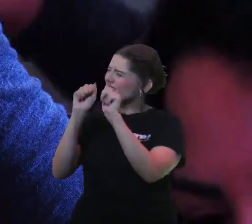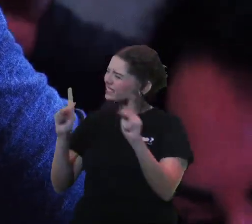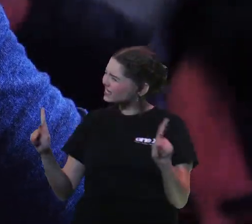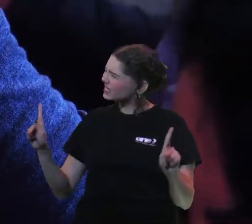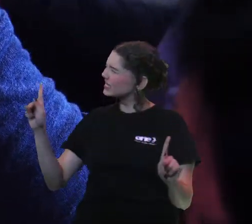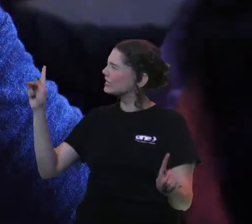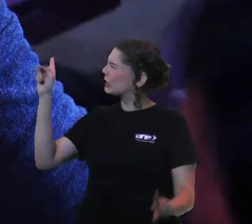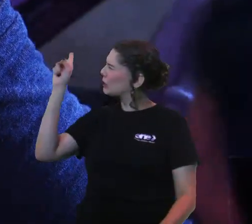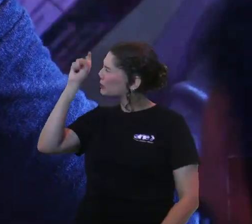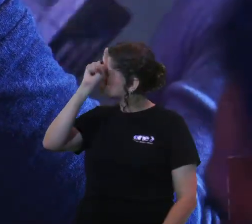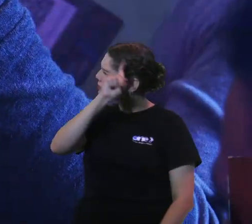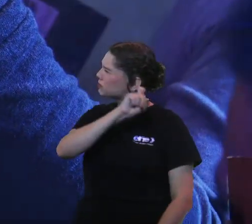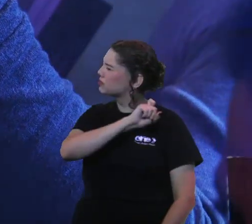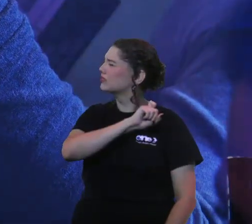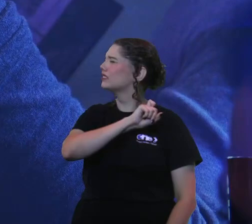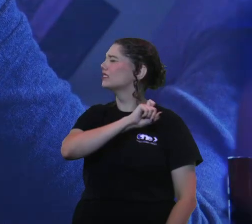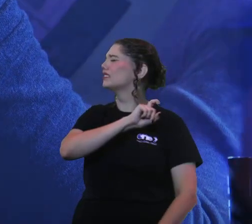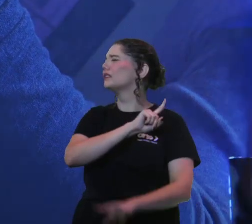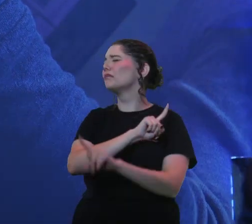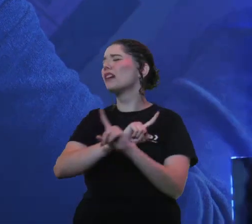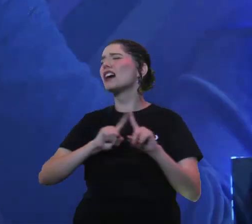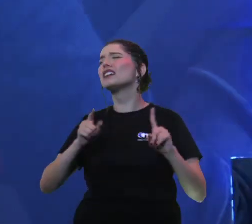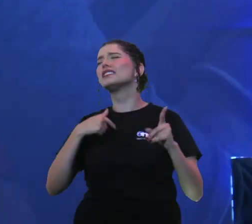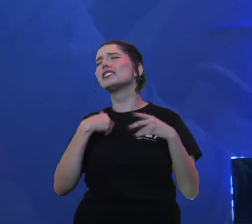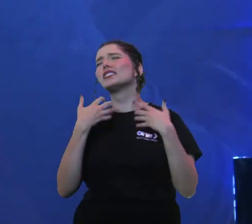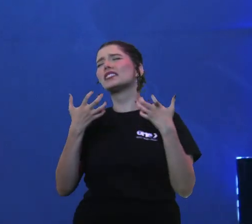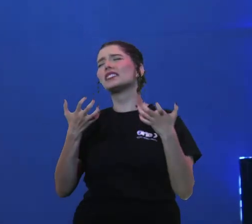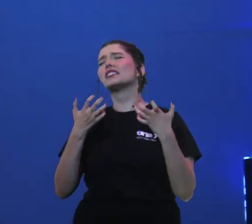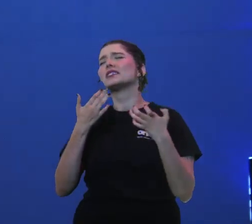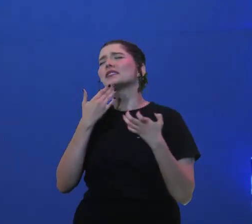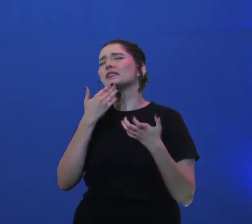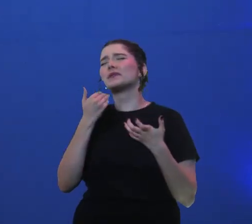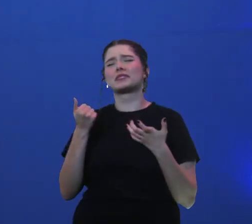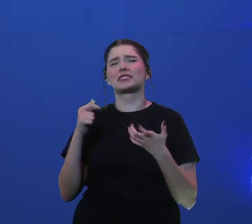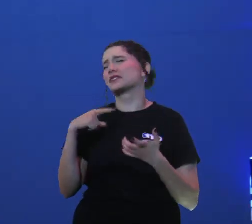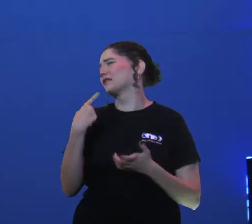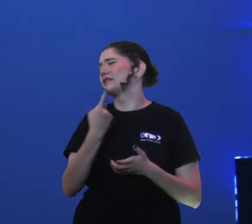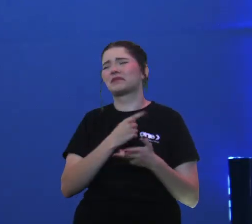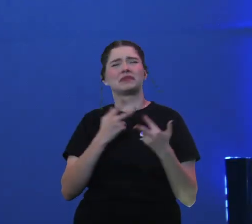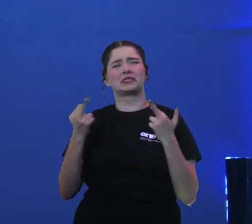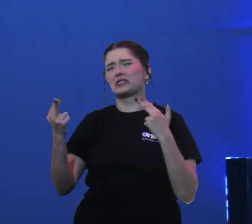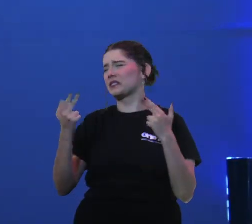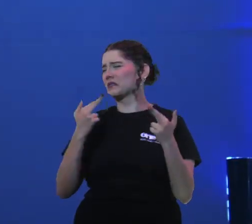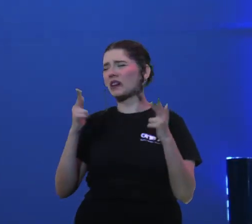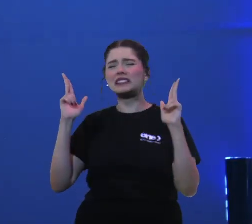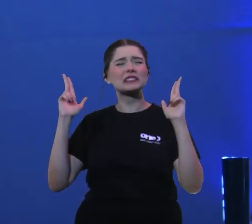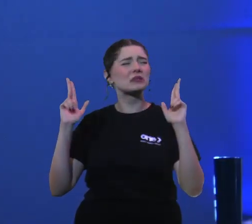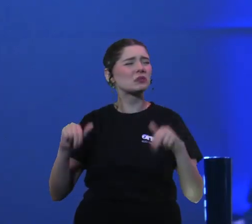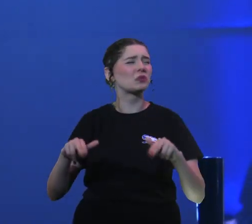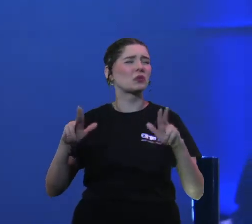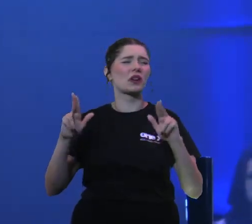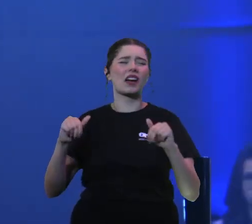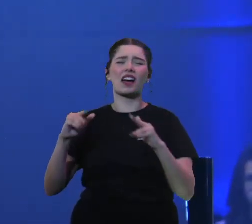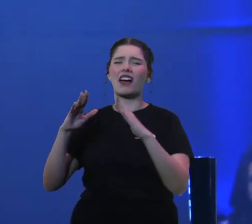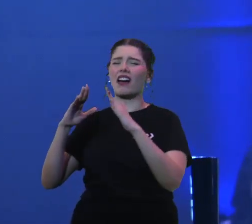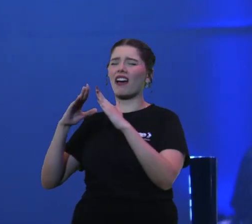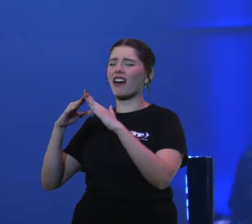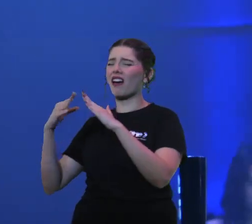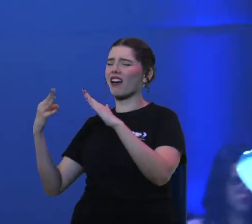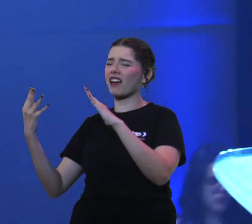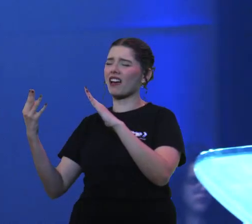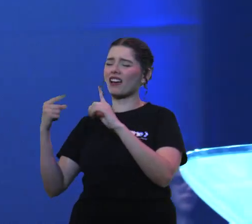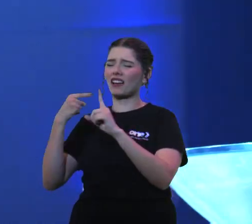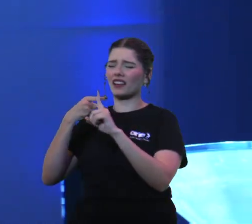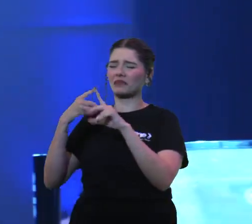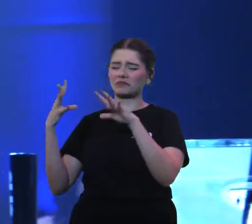Deus. Mas eu quero pedir, Deus, que nós nunca nos tornemos como a igreja de Laodiceia, Pai. Muito bonita,